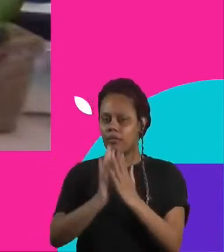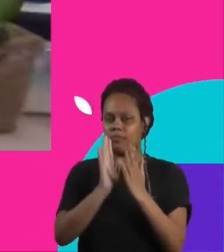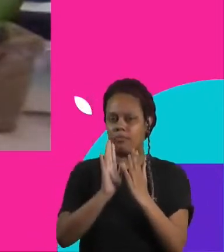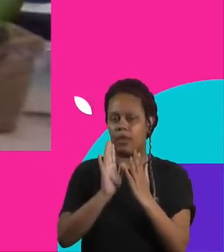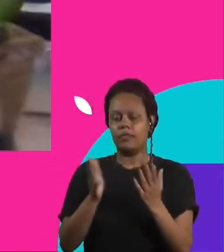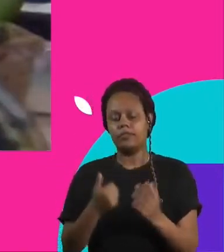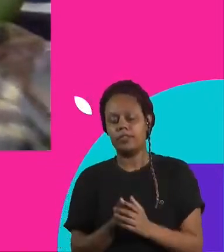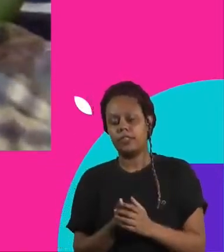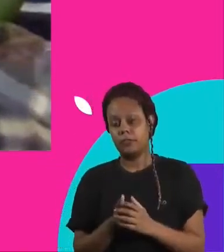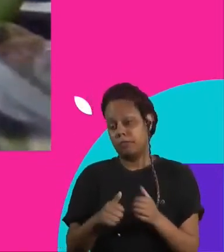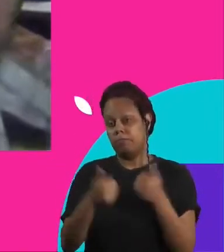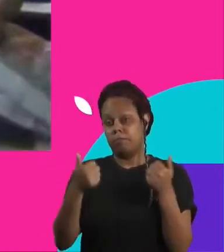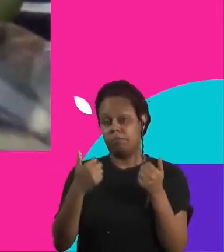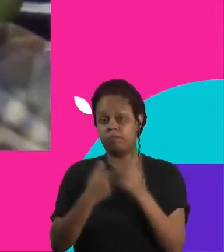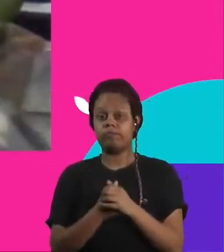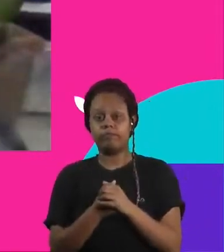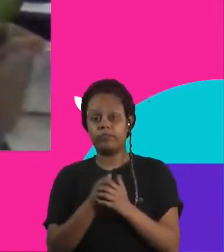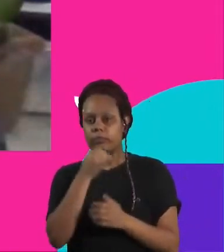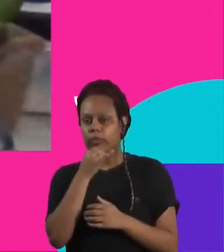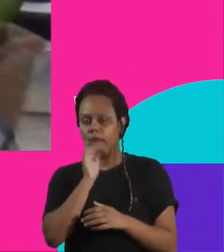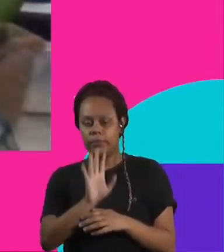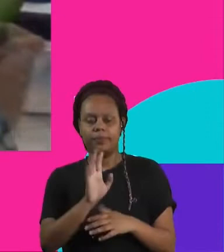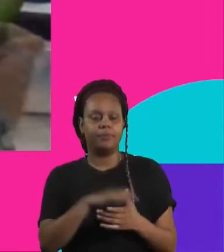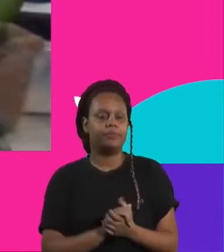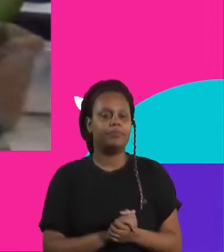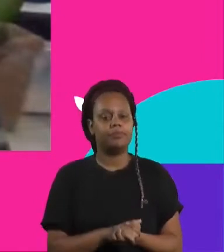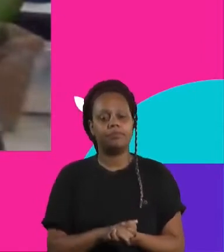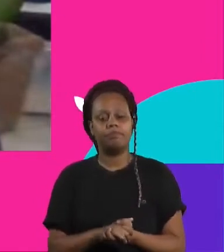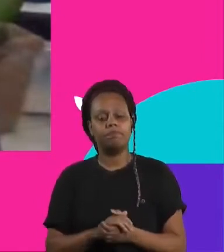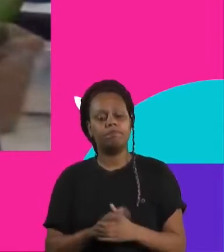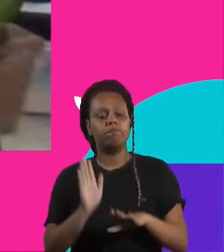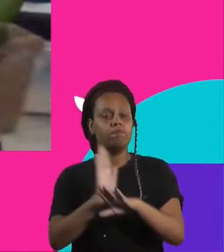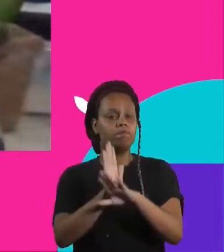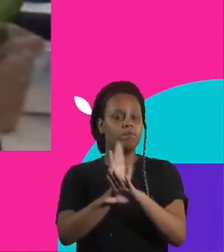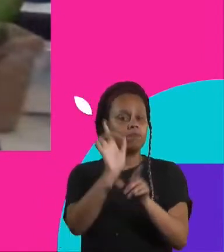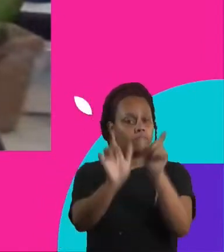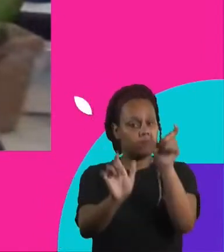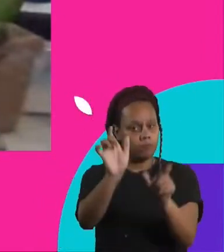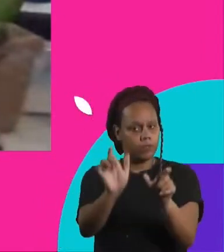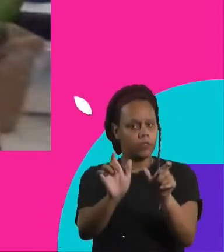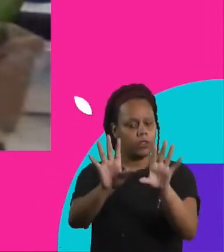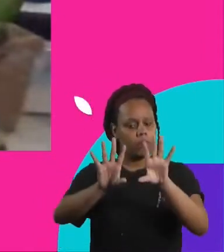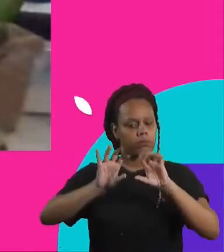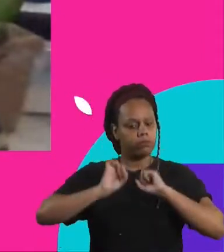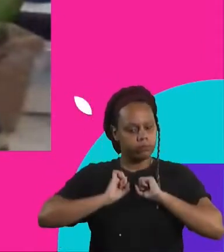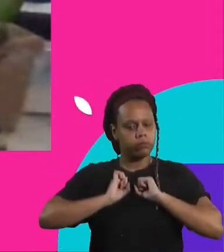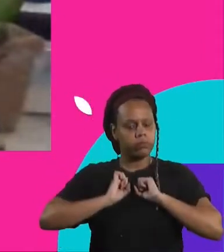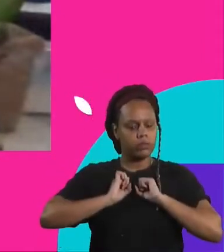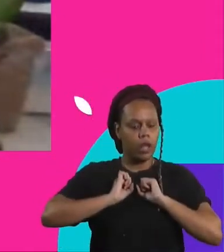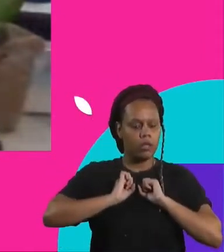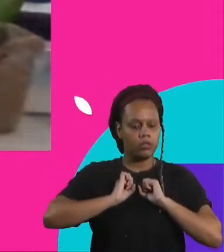resultados, pode ajudar mais as pessoas a se apropriarem do processo de coletar e